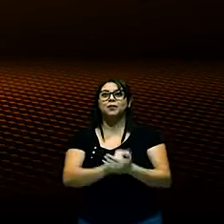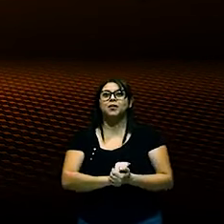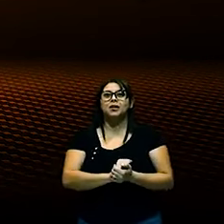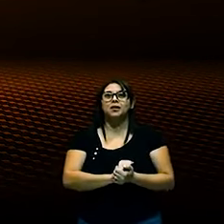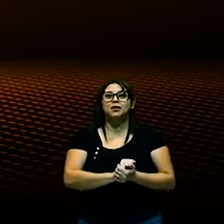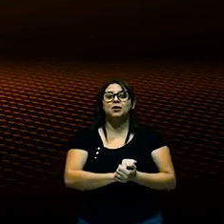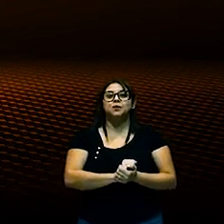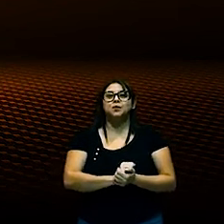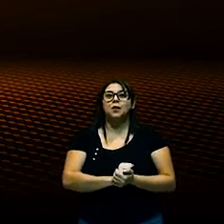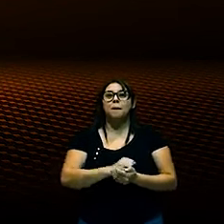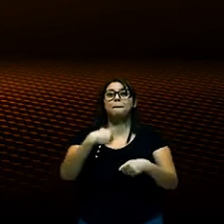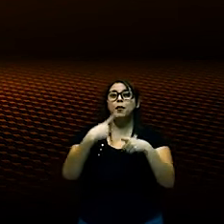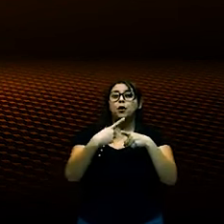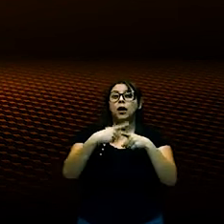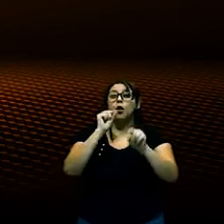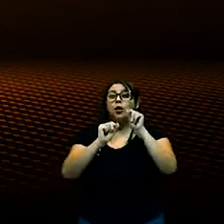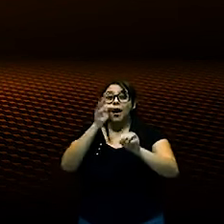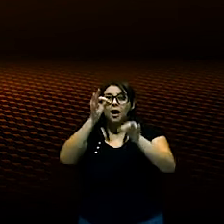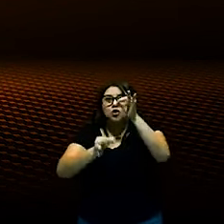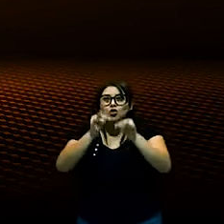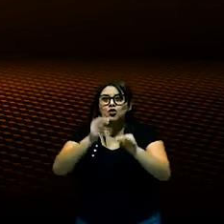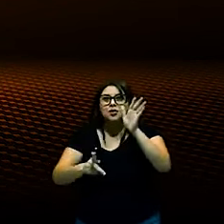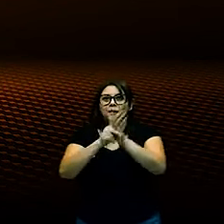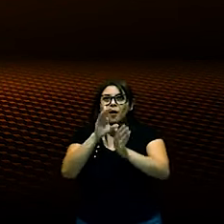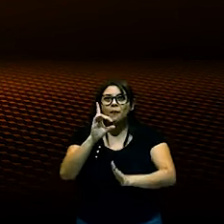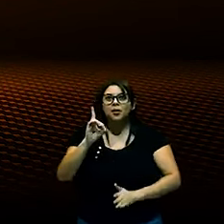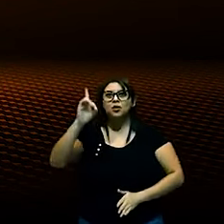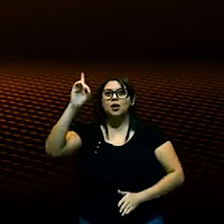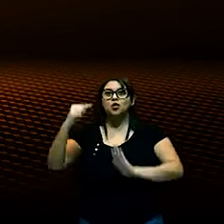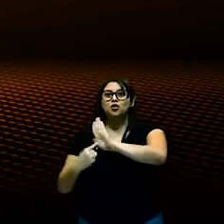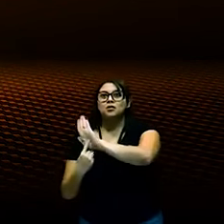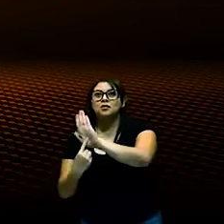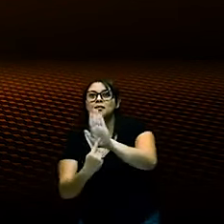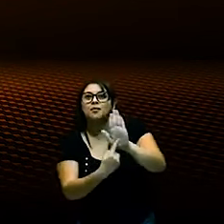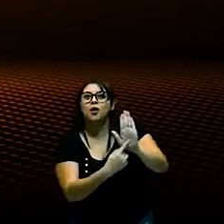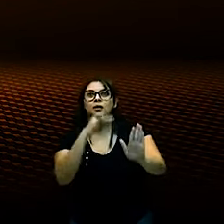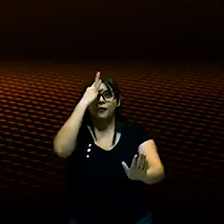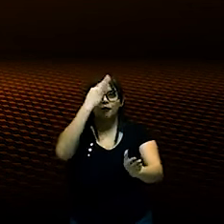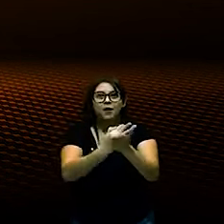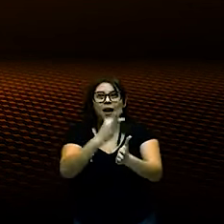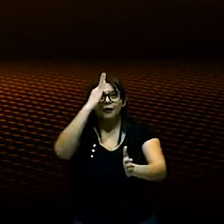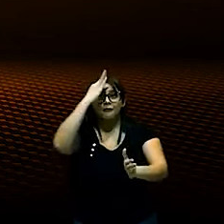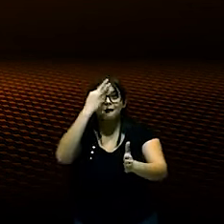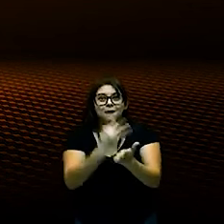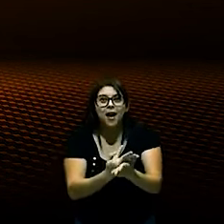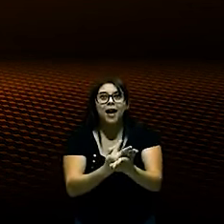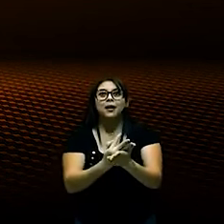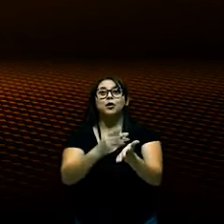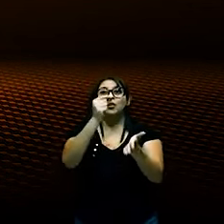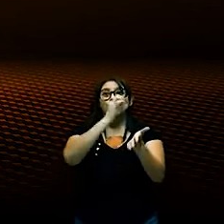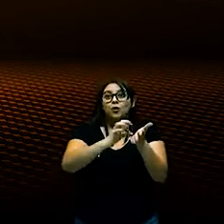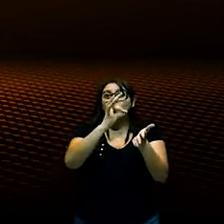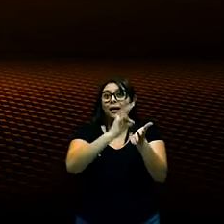fé em fé, como está escrito: o justo viverá por fé. E isto foi